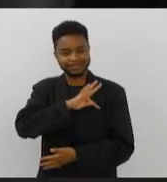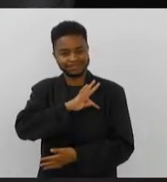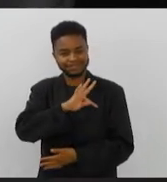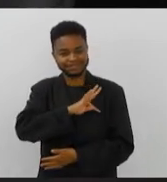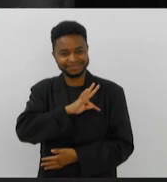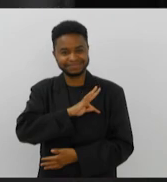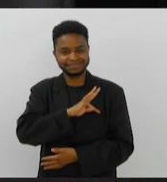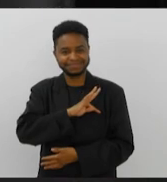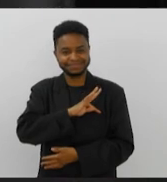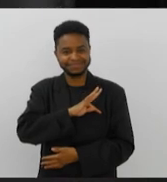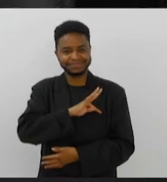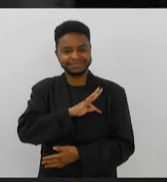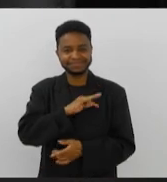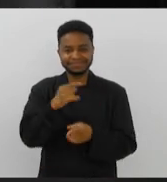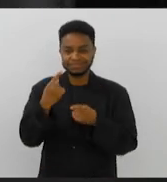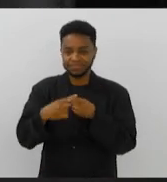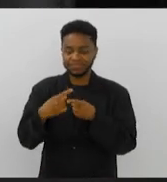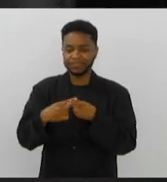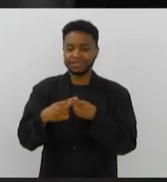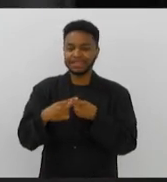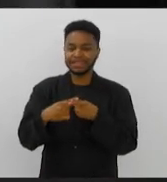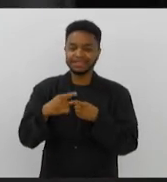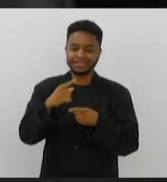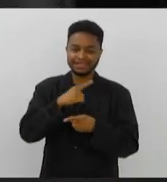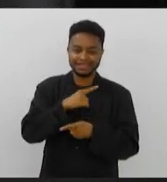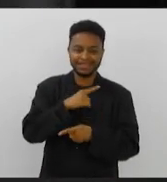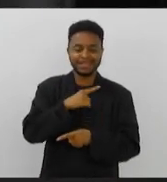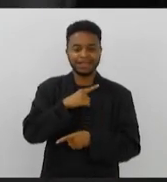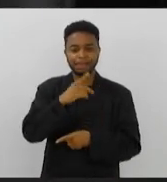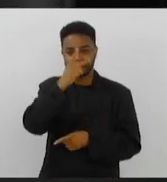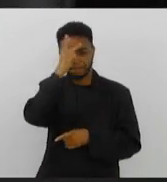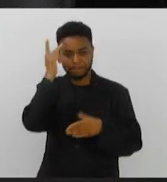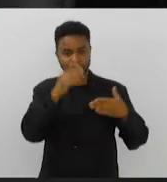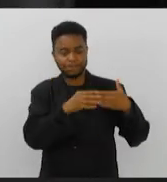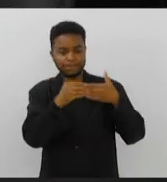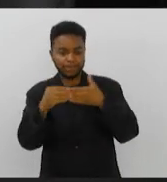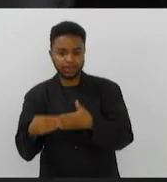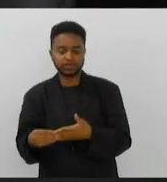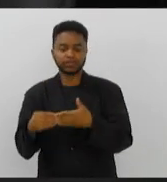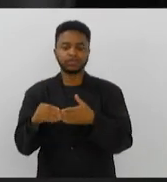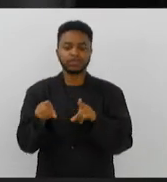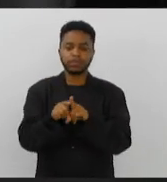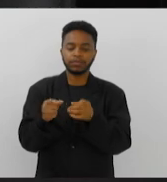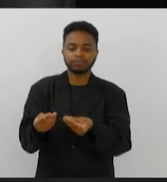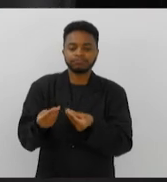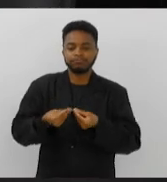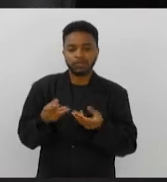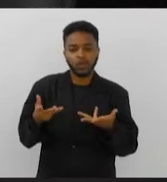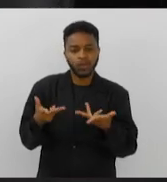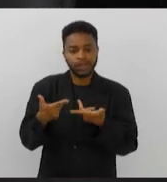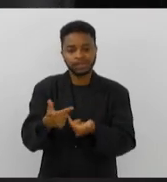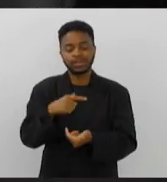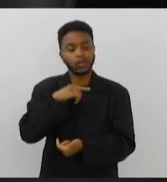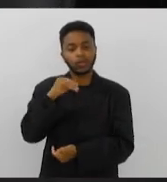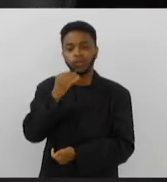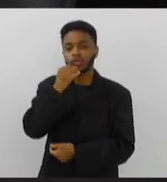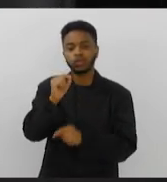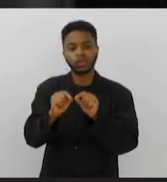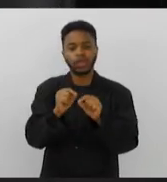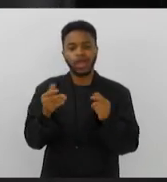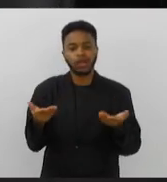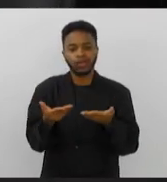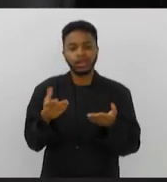técnico porque tem alguém que te qualifica te guia e a gente chega uma oportunidade dessa Afonso não tem um processo não tem um